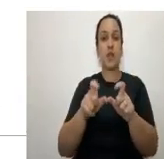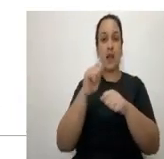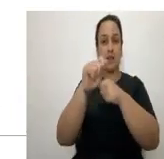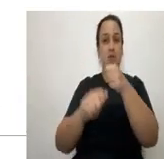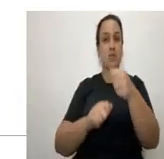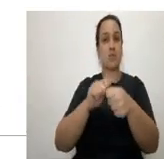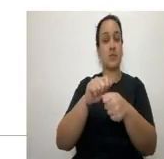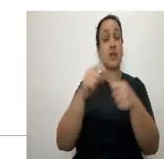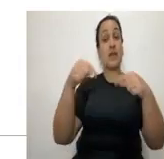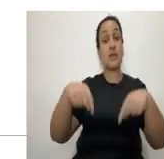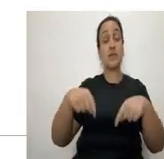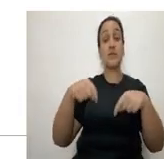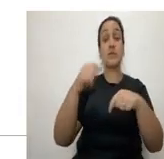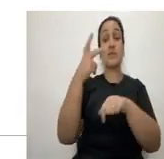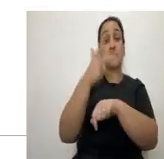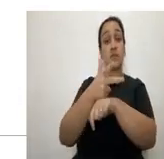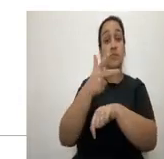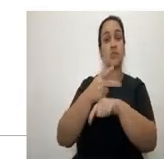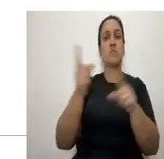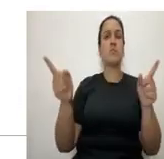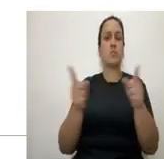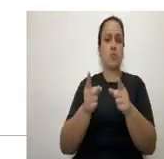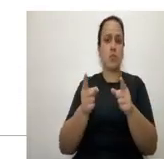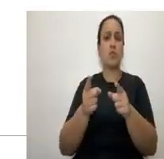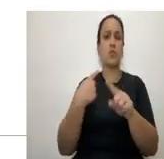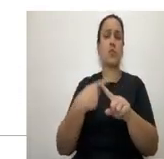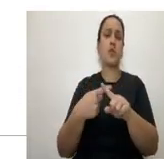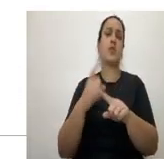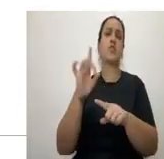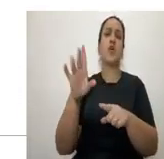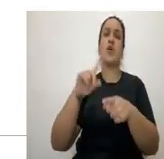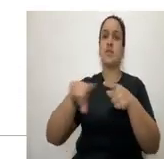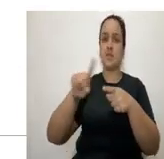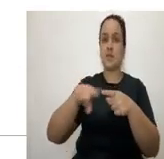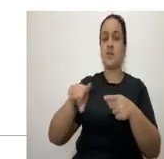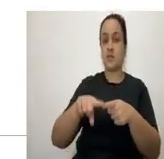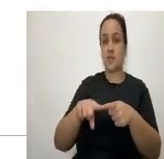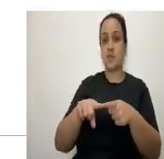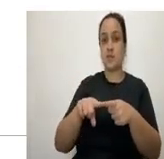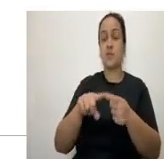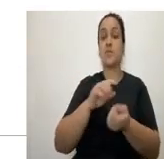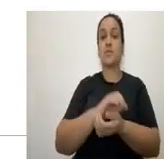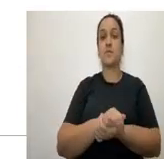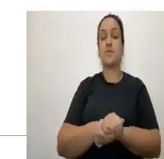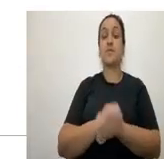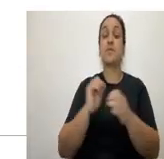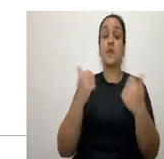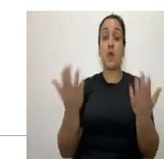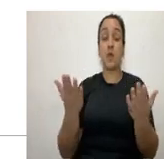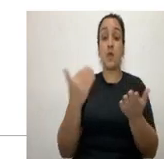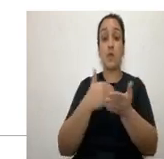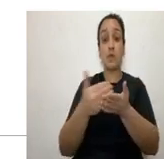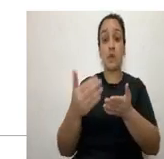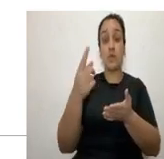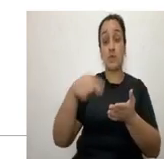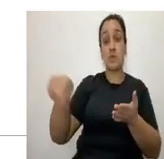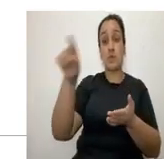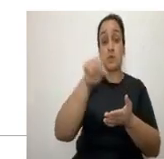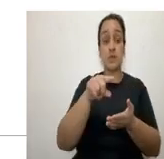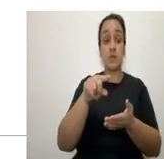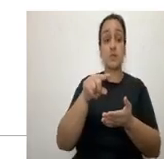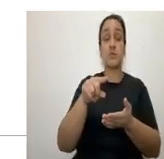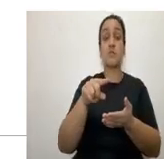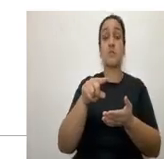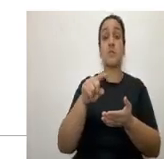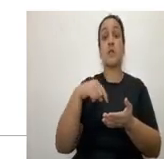é o de estrutura atômica. Esse vídeo vai ser um pouco mais curto, porque a gente vai trabalhar somente com exercícios, pelo menos basicamente.